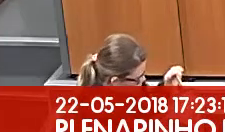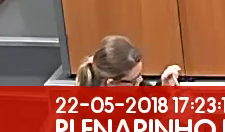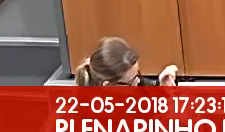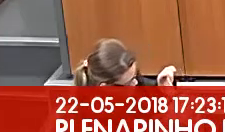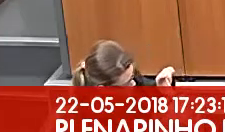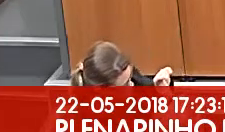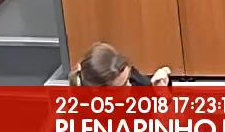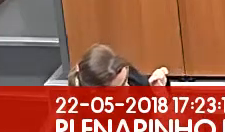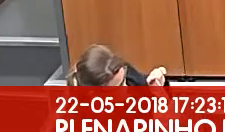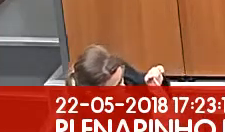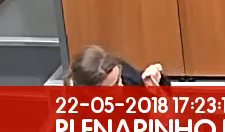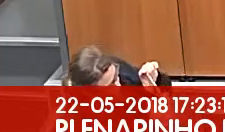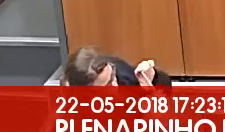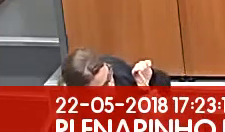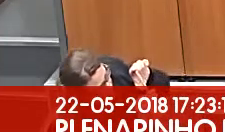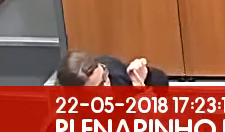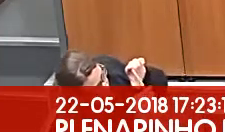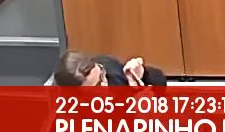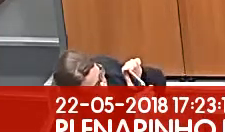de português gramatical